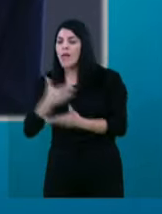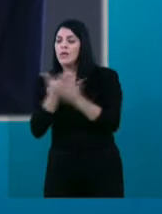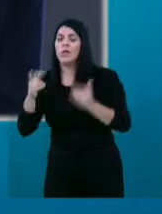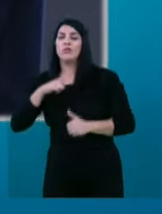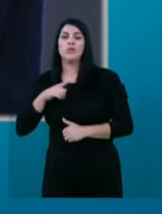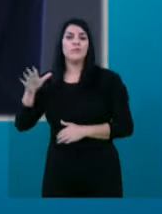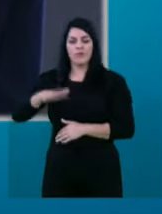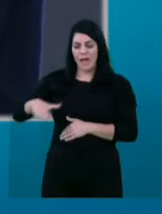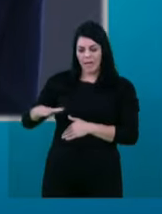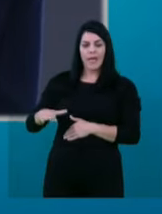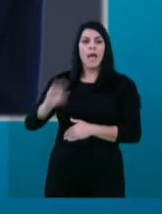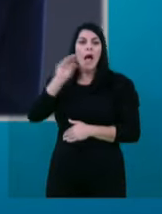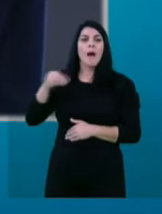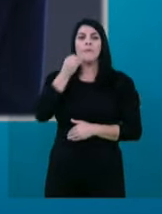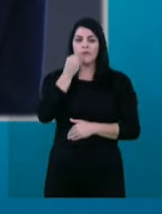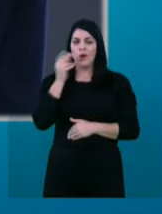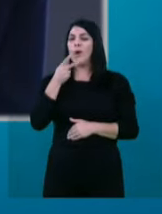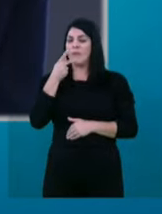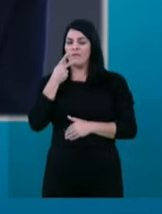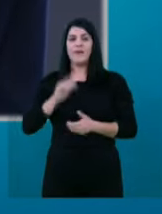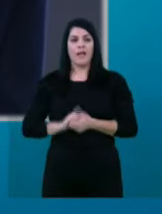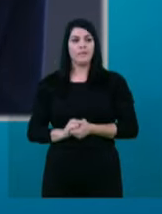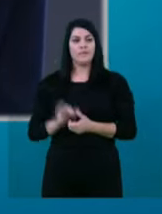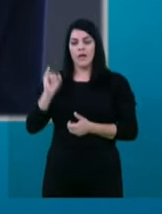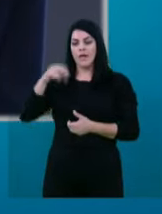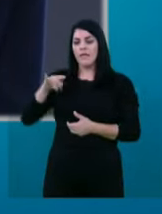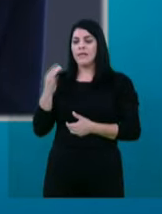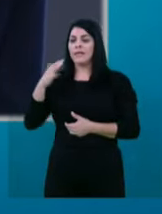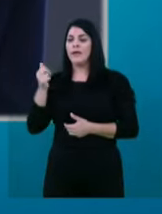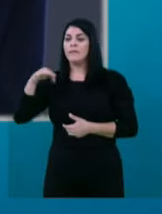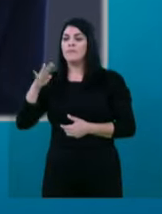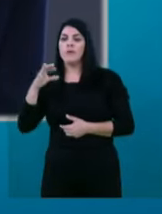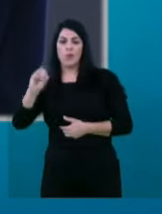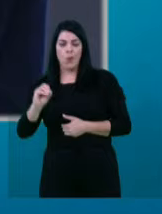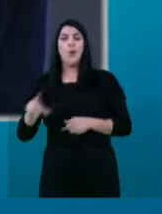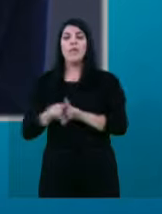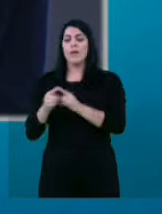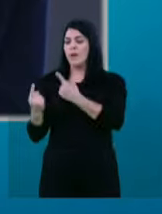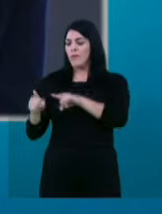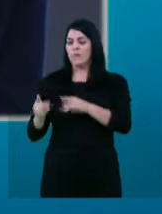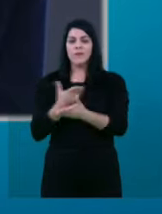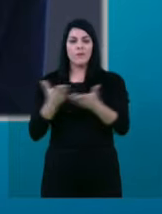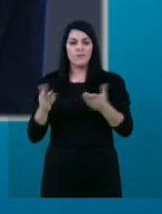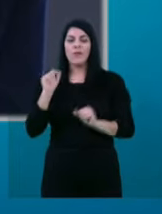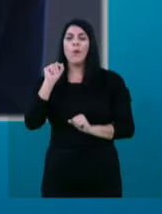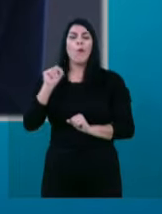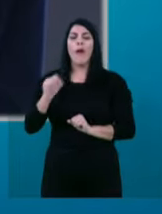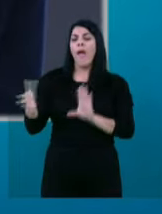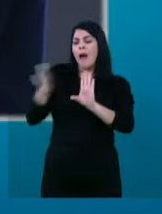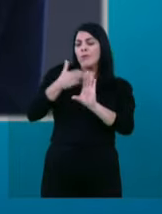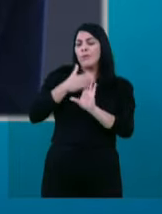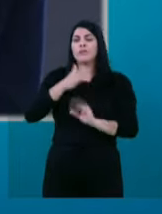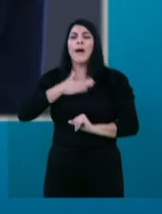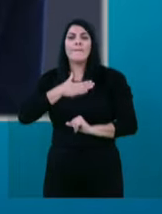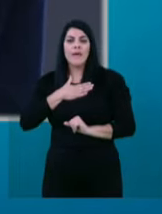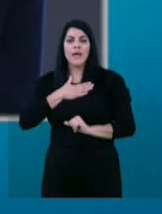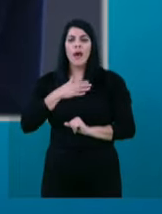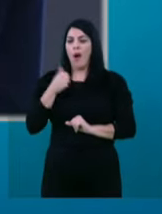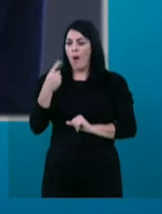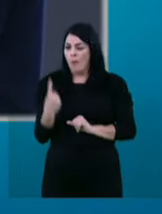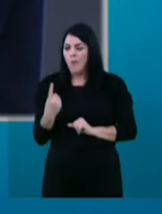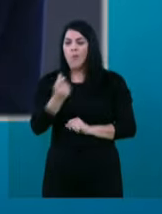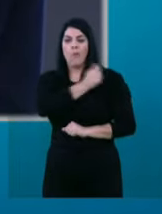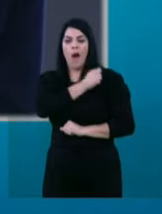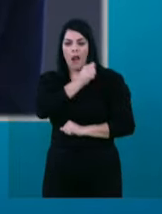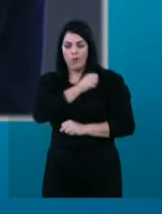aqui, vou aproveitar para falar do intercâmbio. E aí, só trazer uma provocação para vocês. É uma proposta minha. Um aluno,